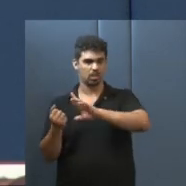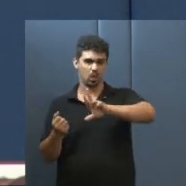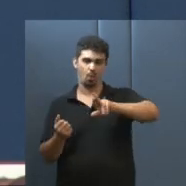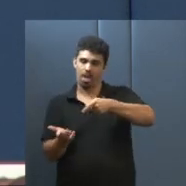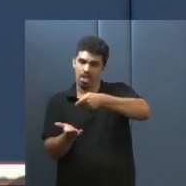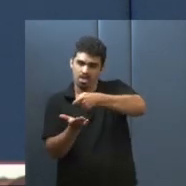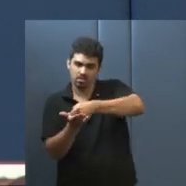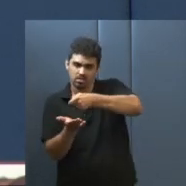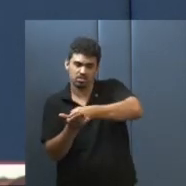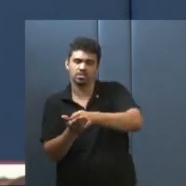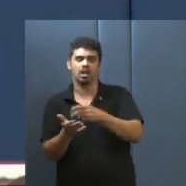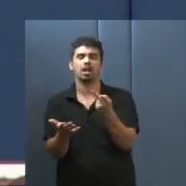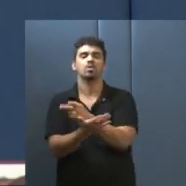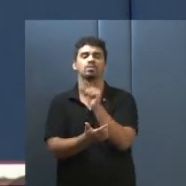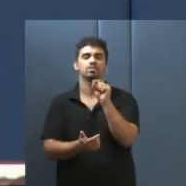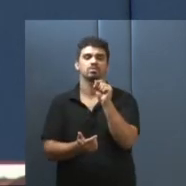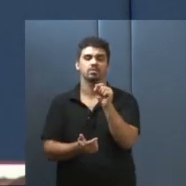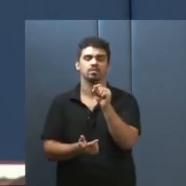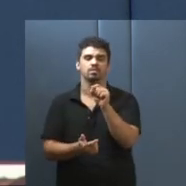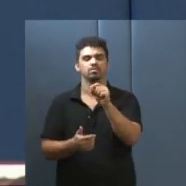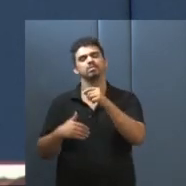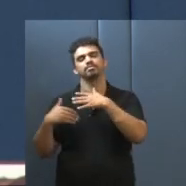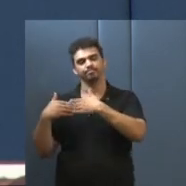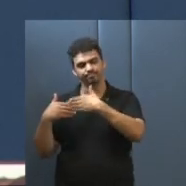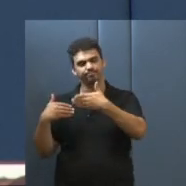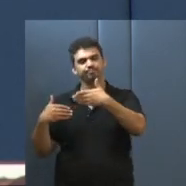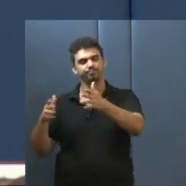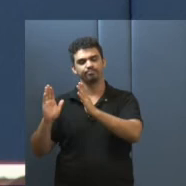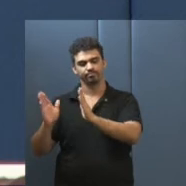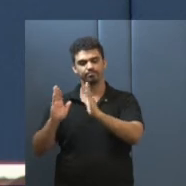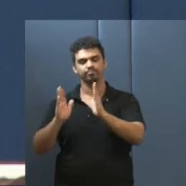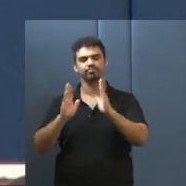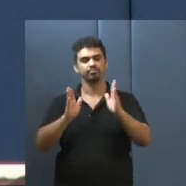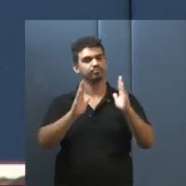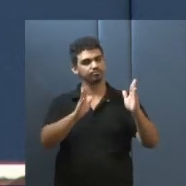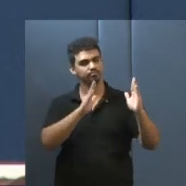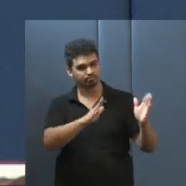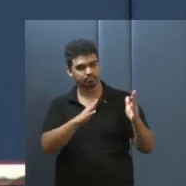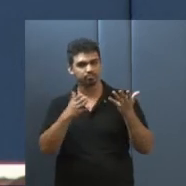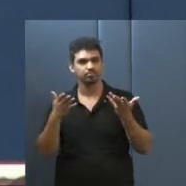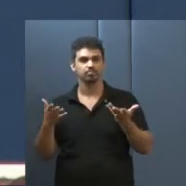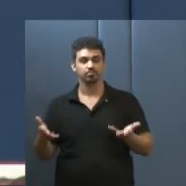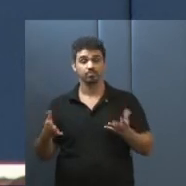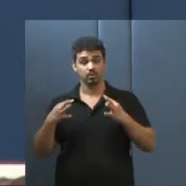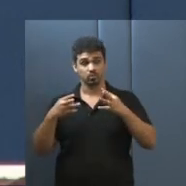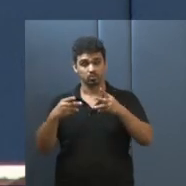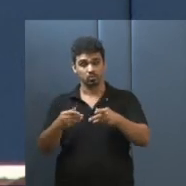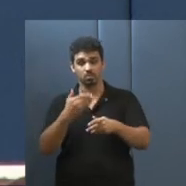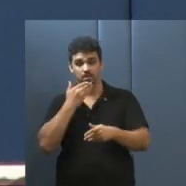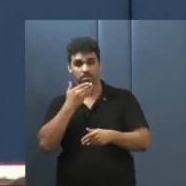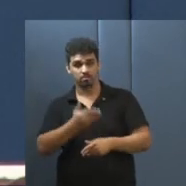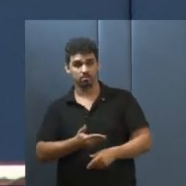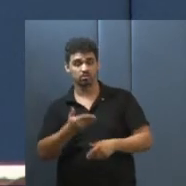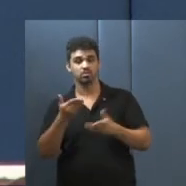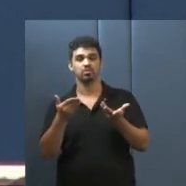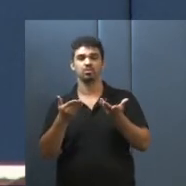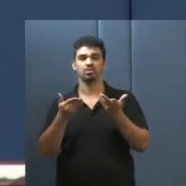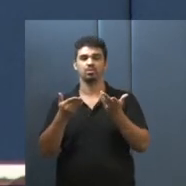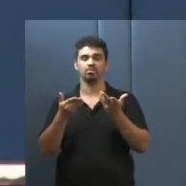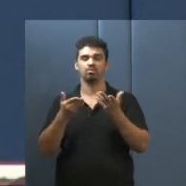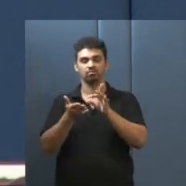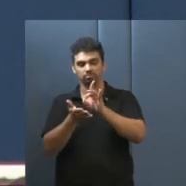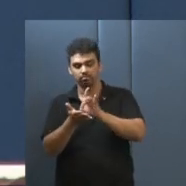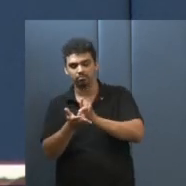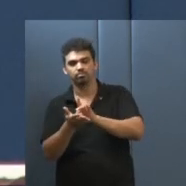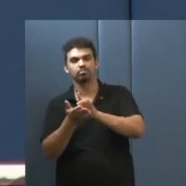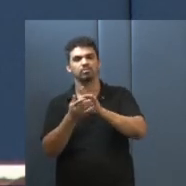o que acontece é, você percorreu todo esse, fez todo esse périplo aí para solicitar a cobertura oficial ofertada